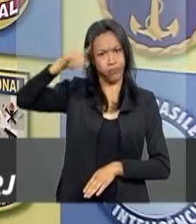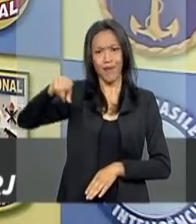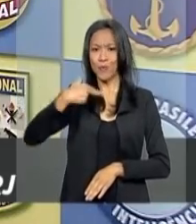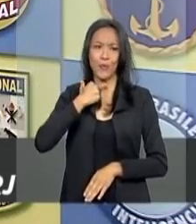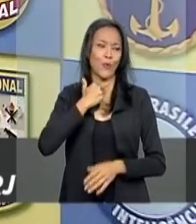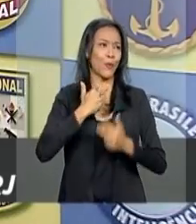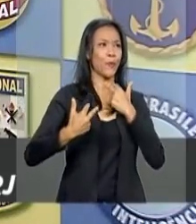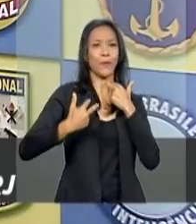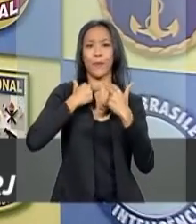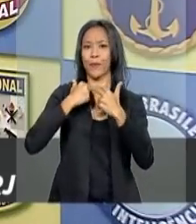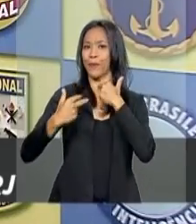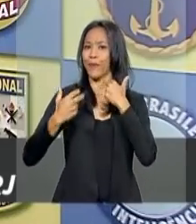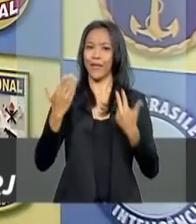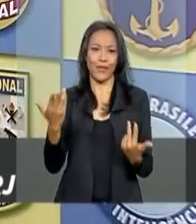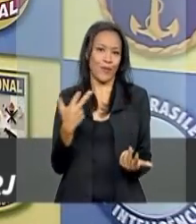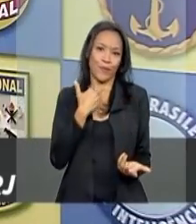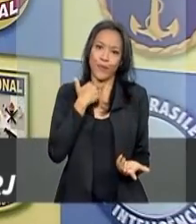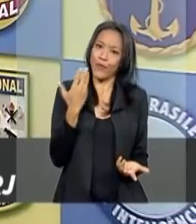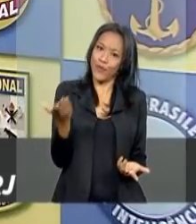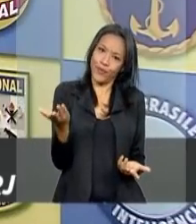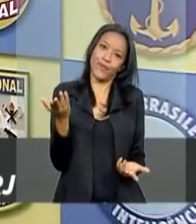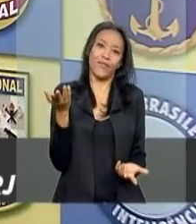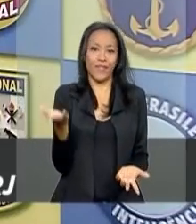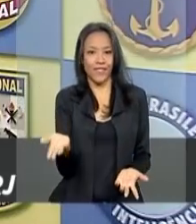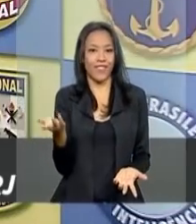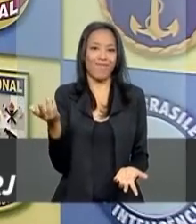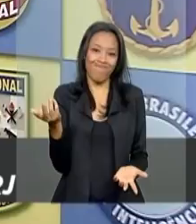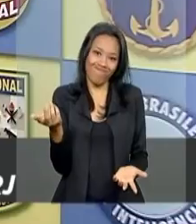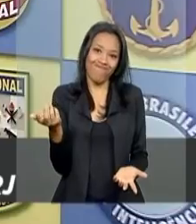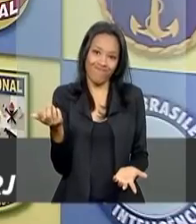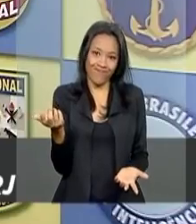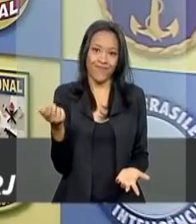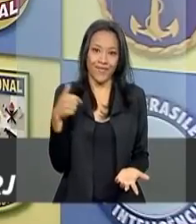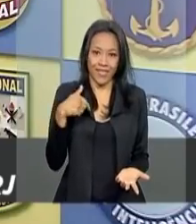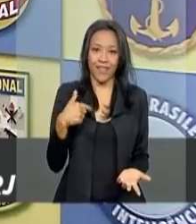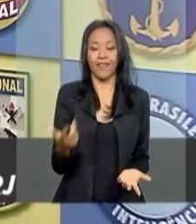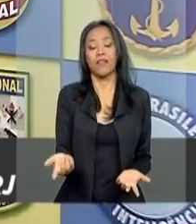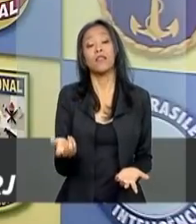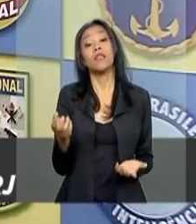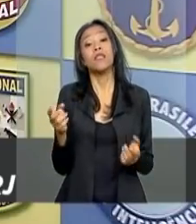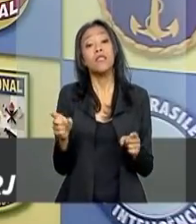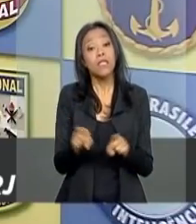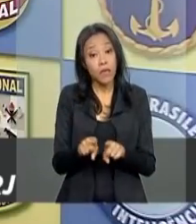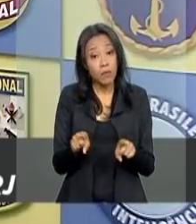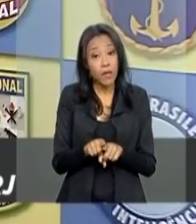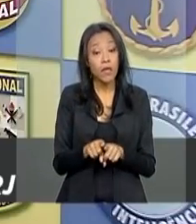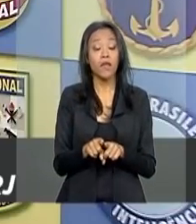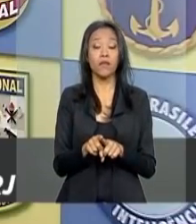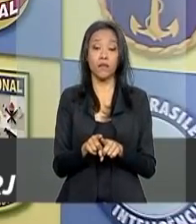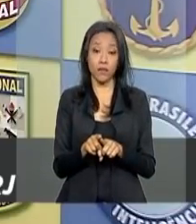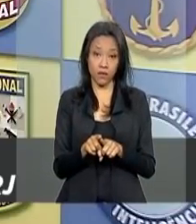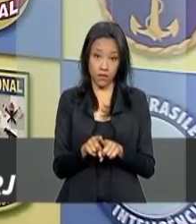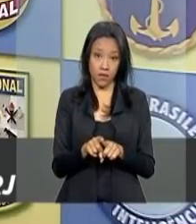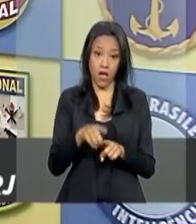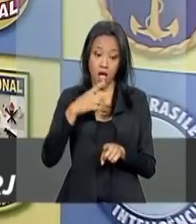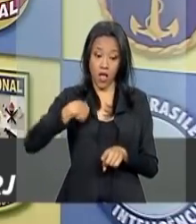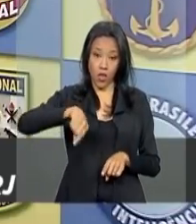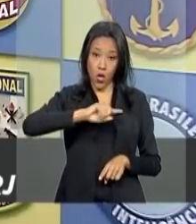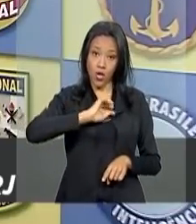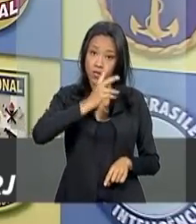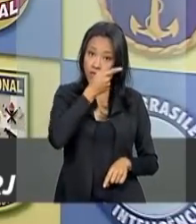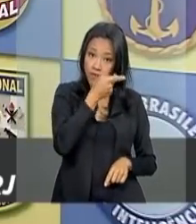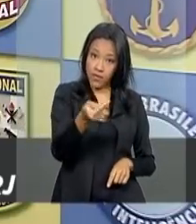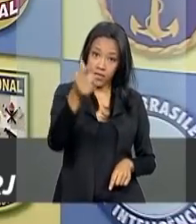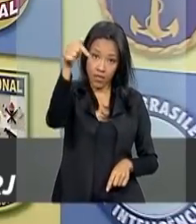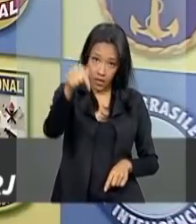pode atender a nossa equipe apesar da boa vontade não pode atender a nossa equipe e durante a nossa visita aqui no